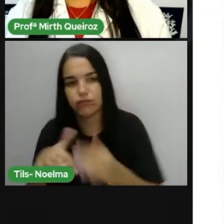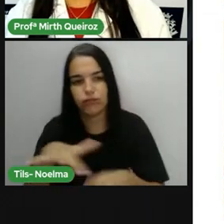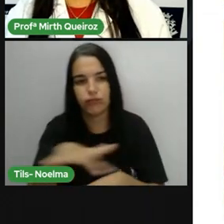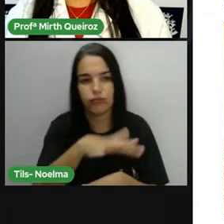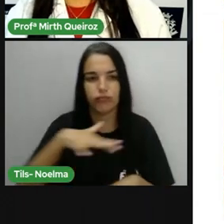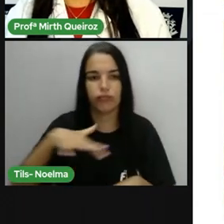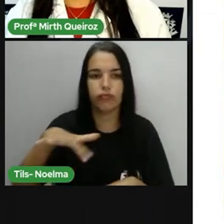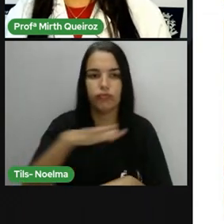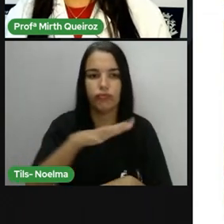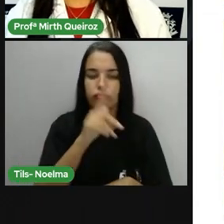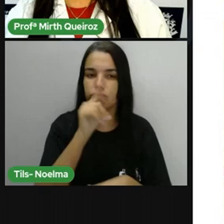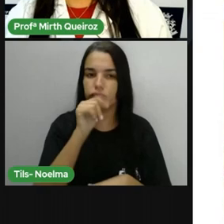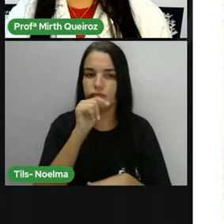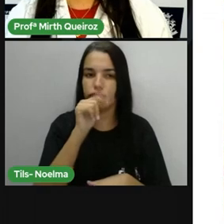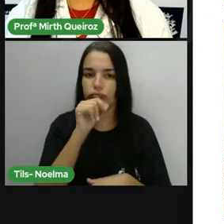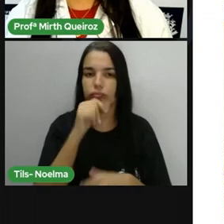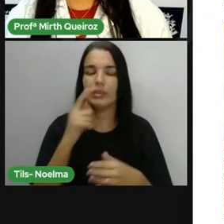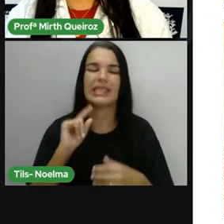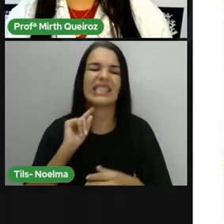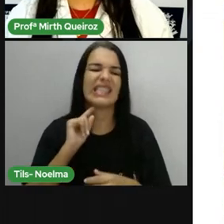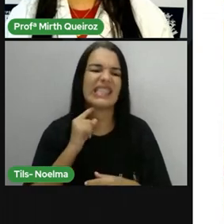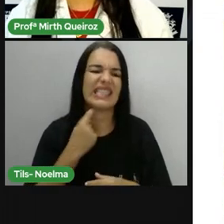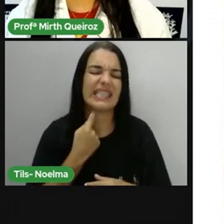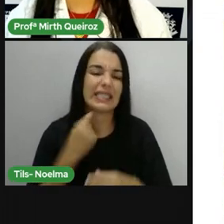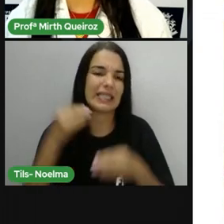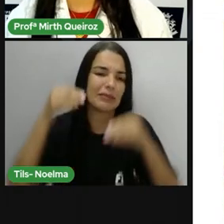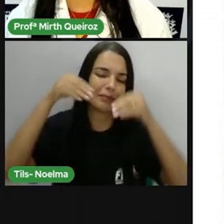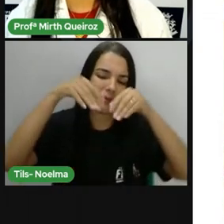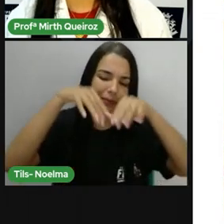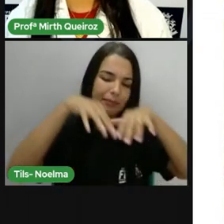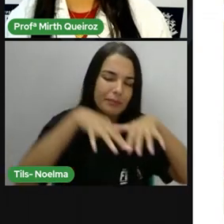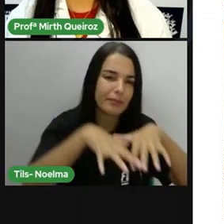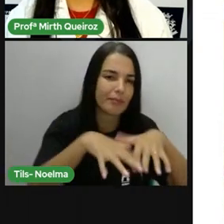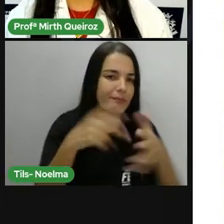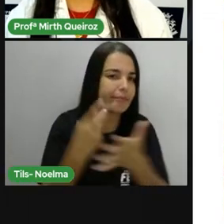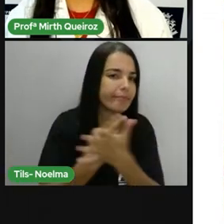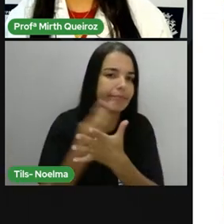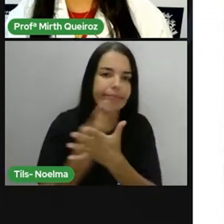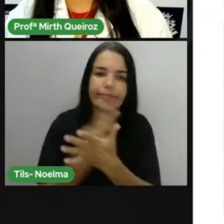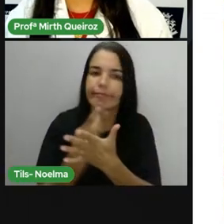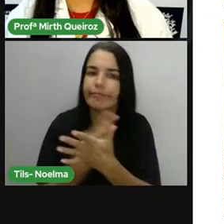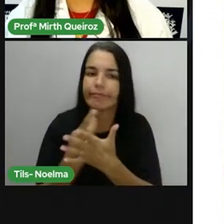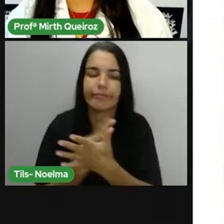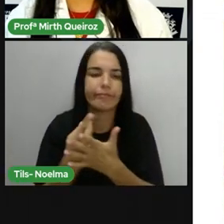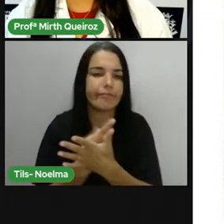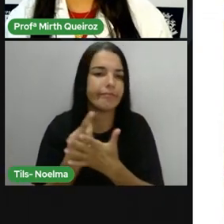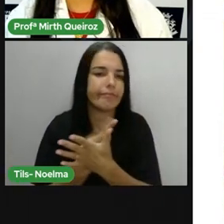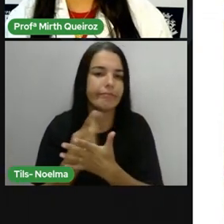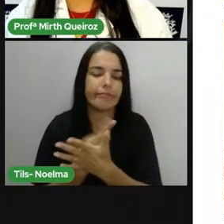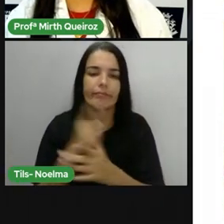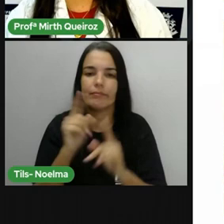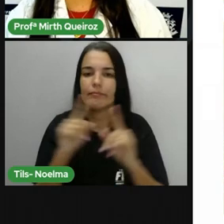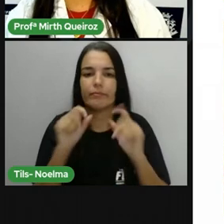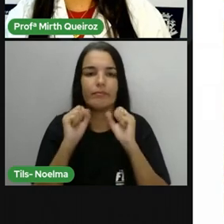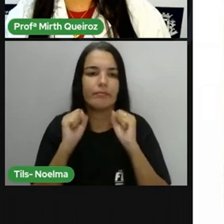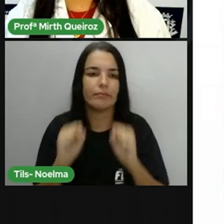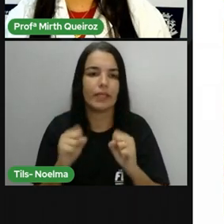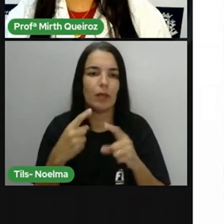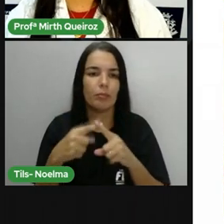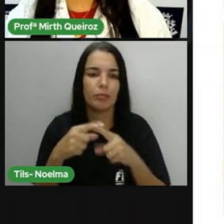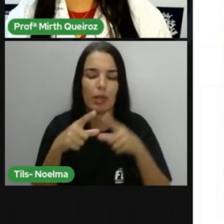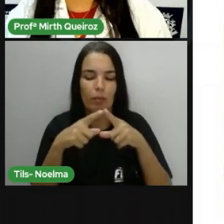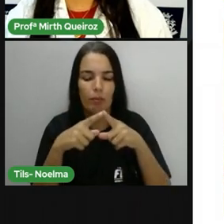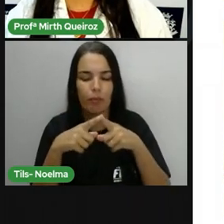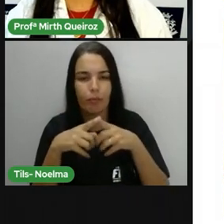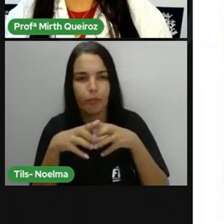lagoa e o lançamento de lixo, dejetos nas águas da lagoa. É, são coisas que contribuíram para a extinção